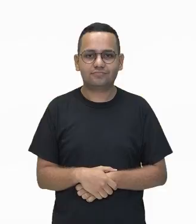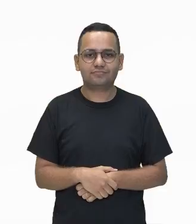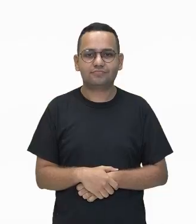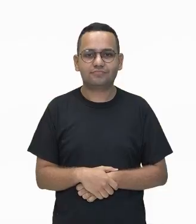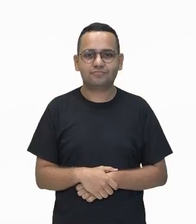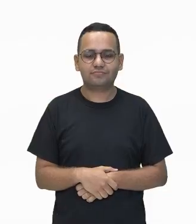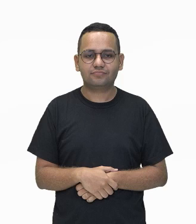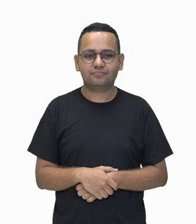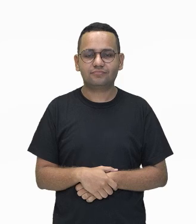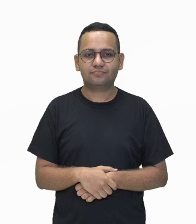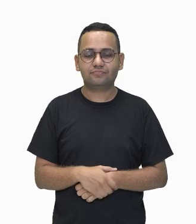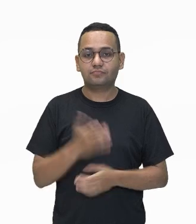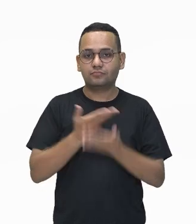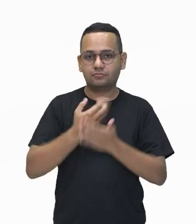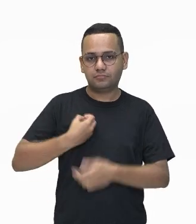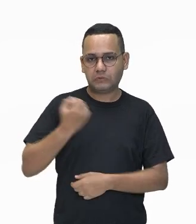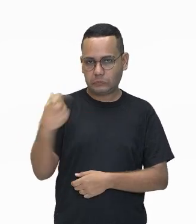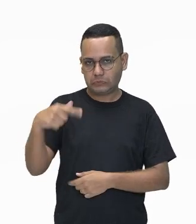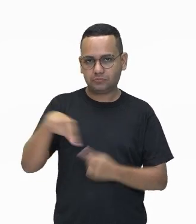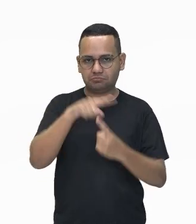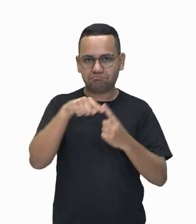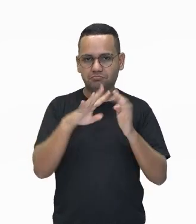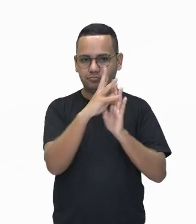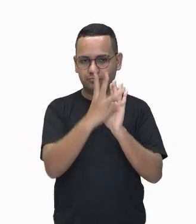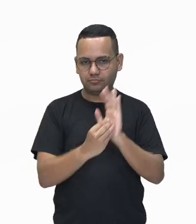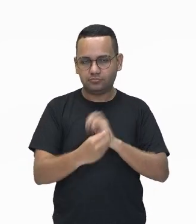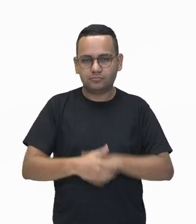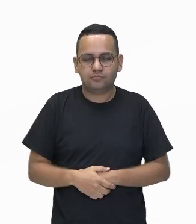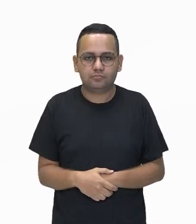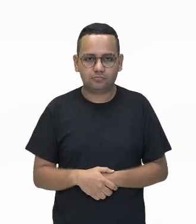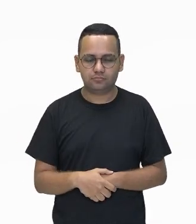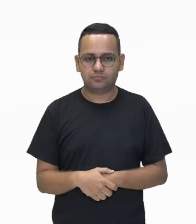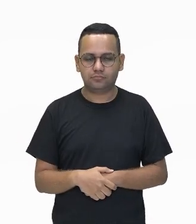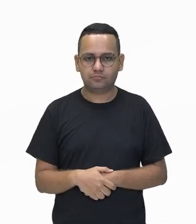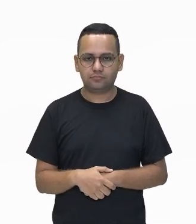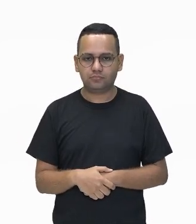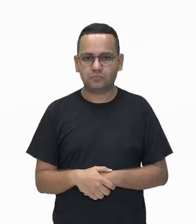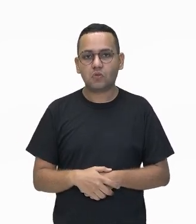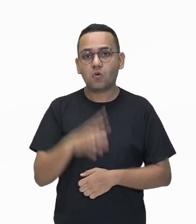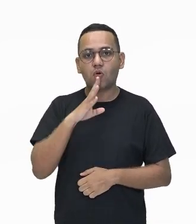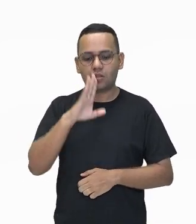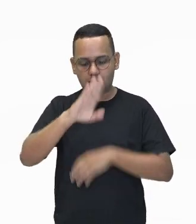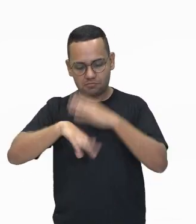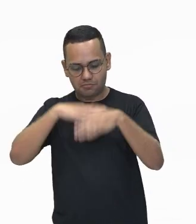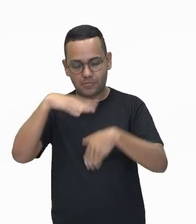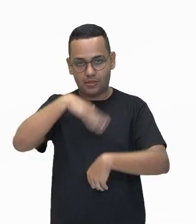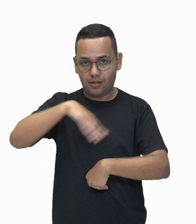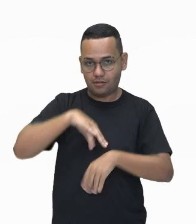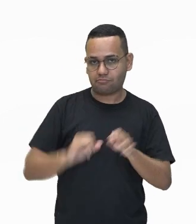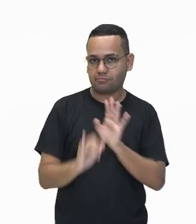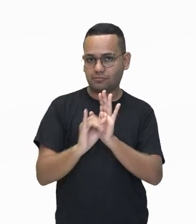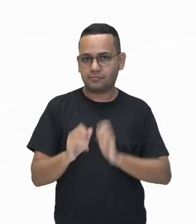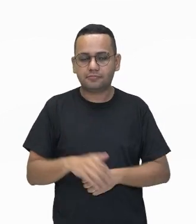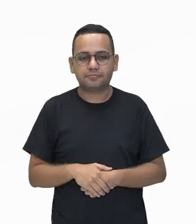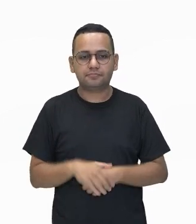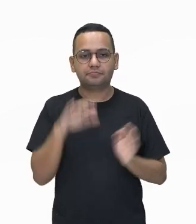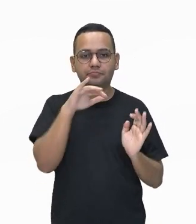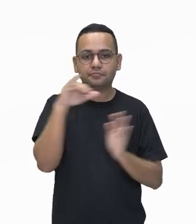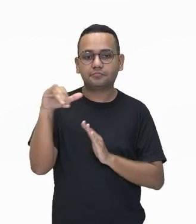aula. Olha só, a aula de número 7, objeto de conhecimento, construindo a sua